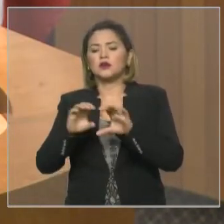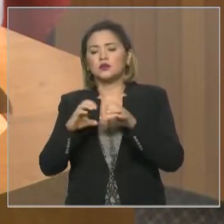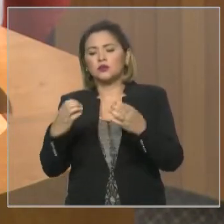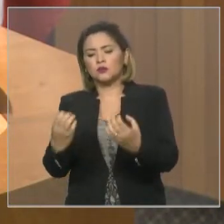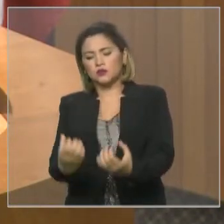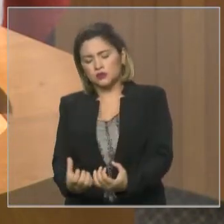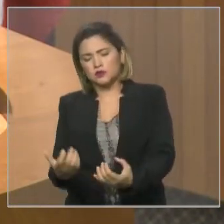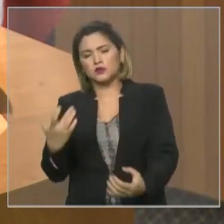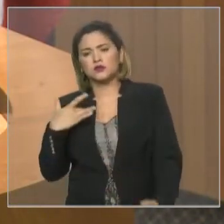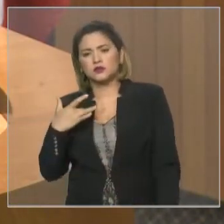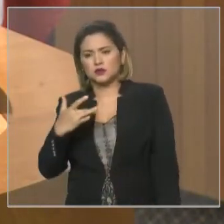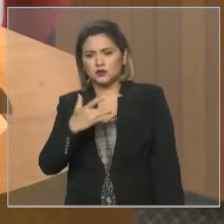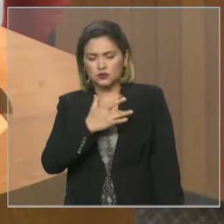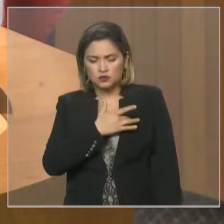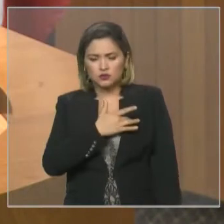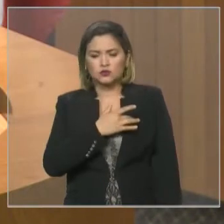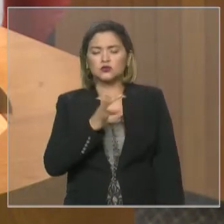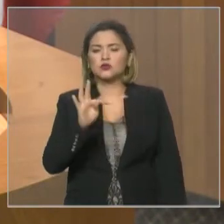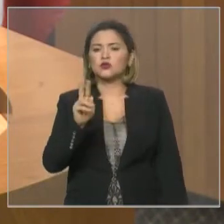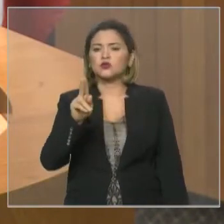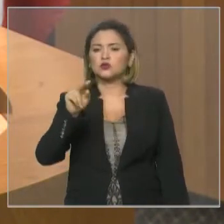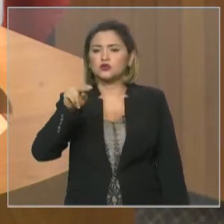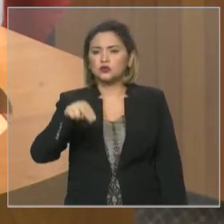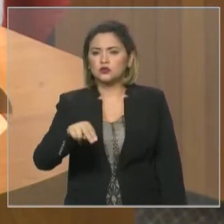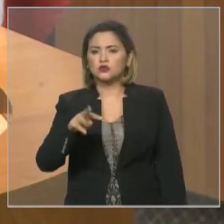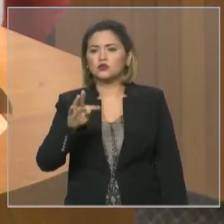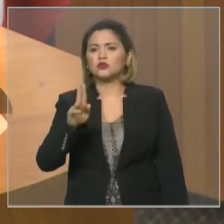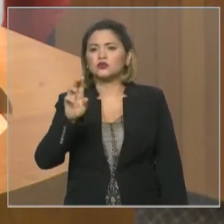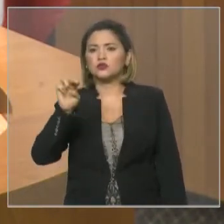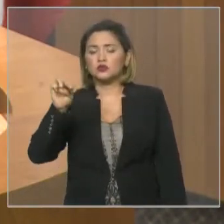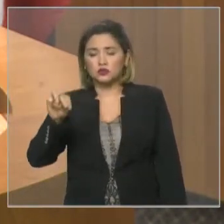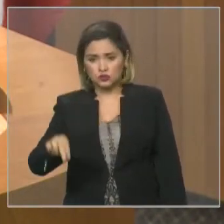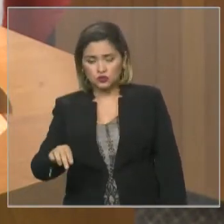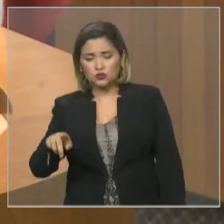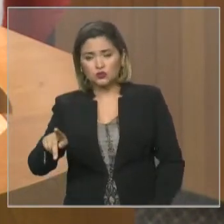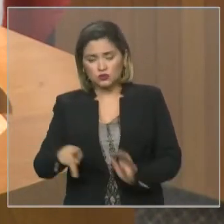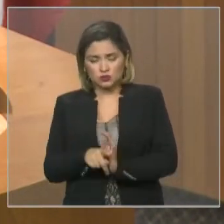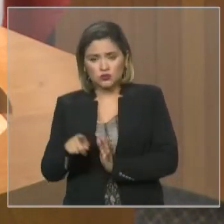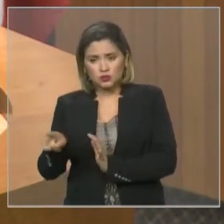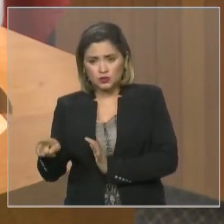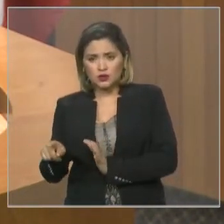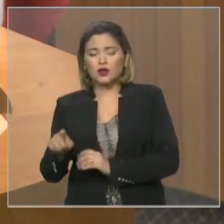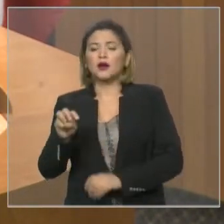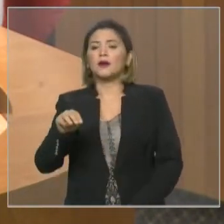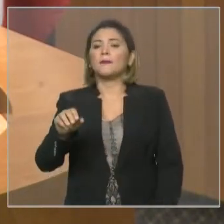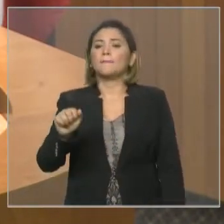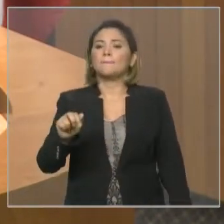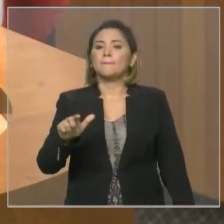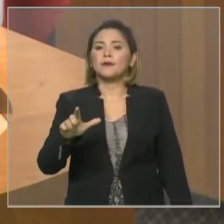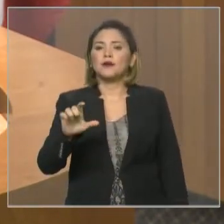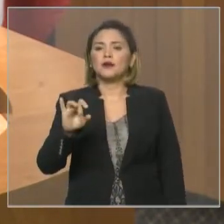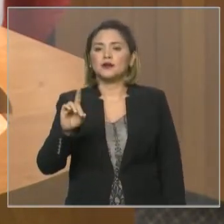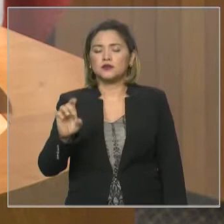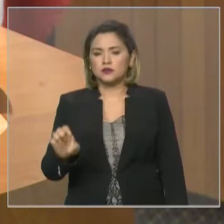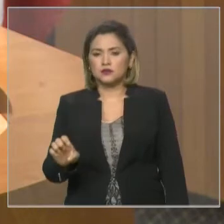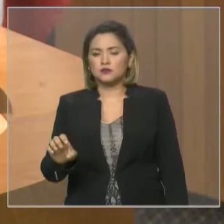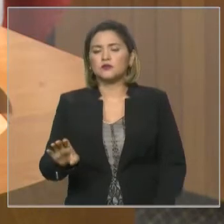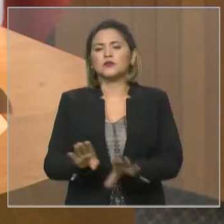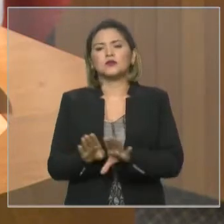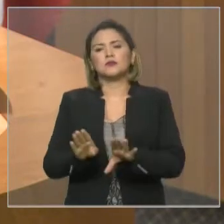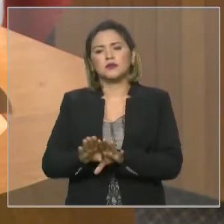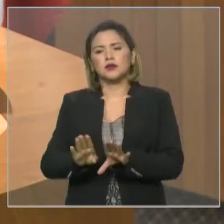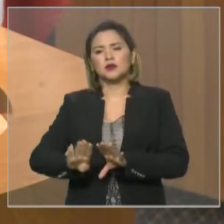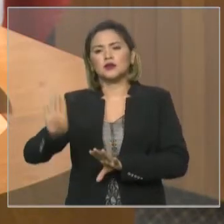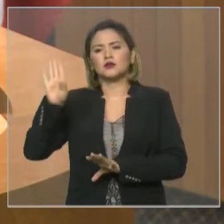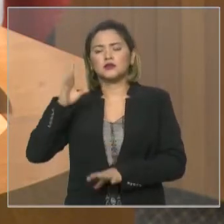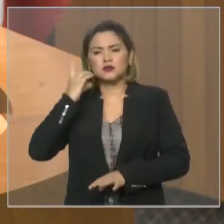ser tuntuense, dona Marleide, que também foi candidata a deputada estadual na última eleição. Então, lá estivemos eu,